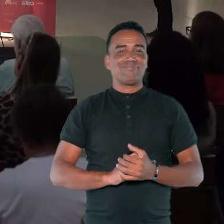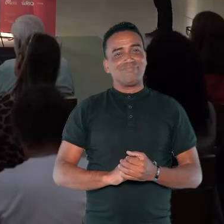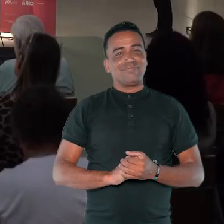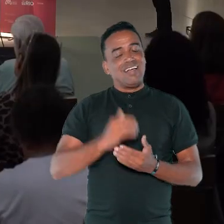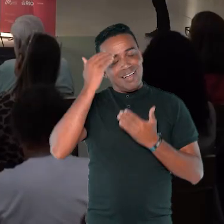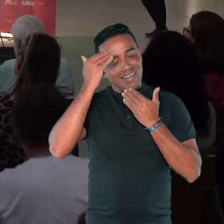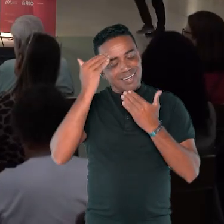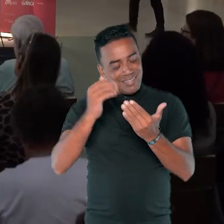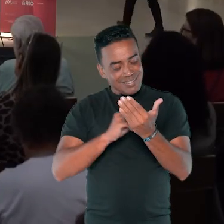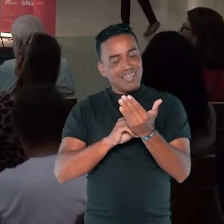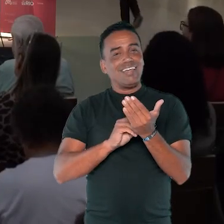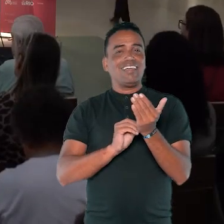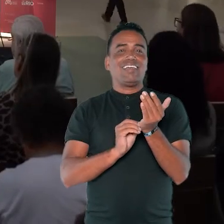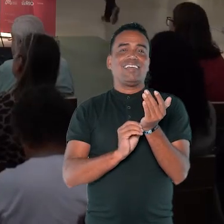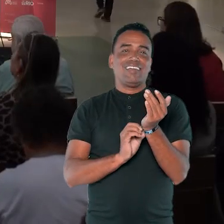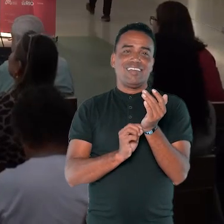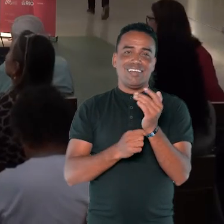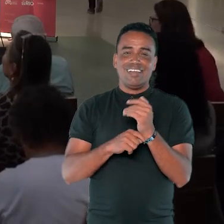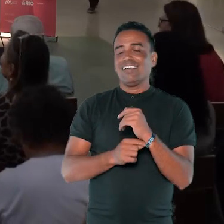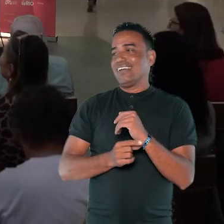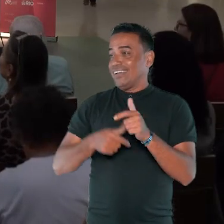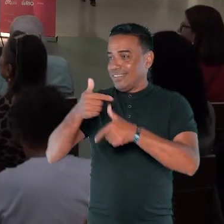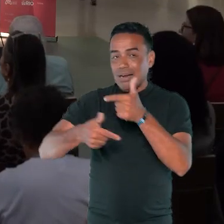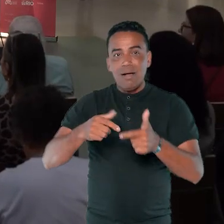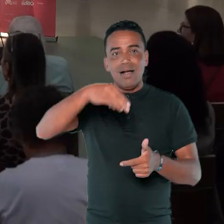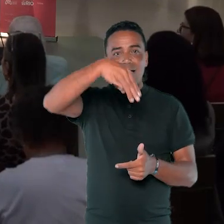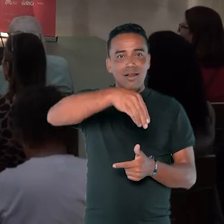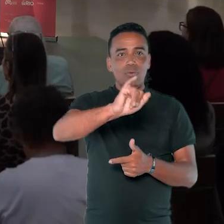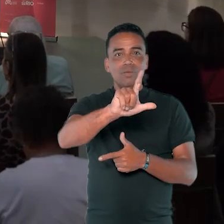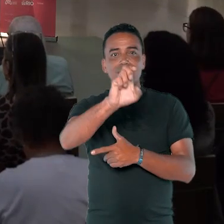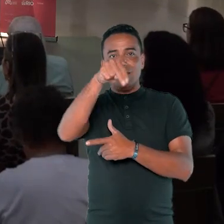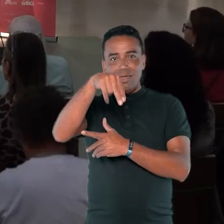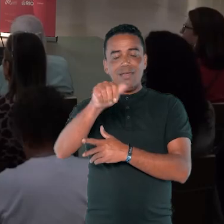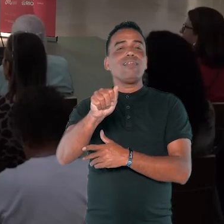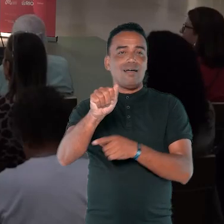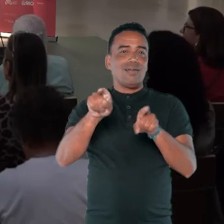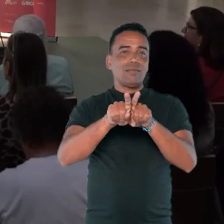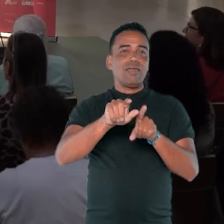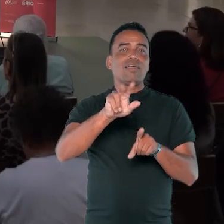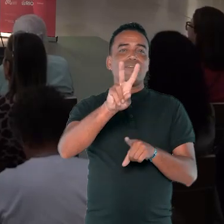Agradecer aqui o seu trabalho, Milena Magalhães e Árvore Vicente, muito obrigado, tá?